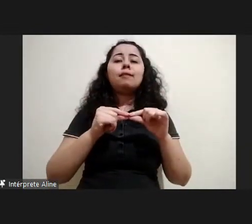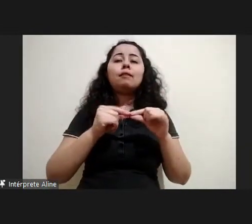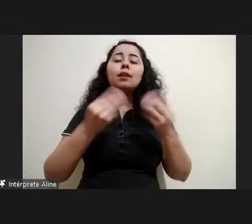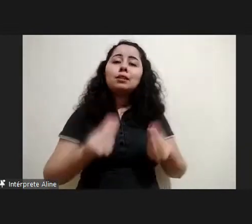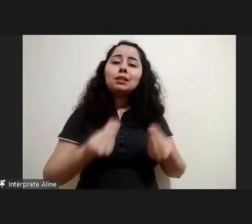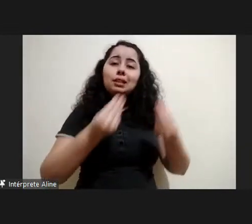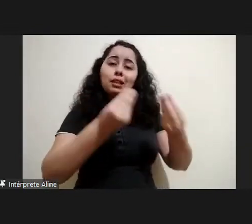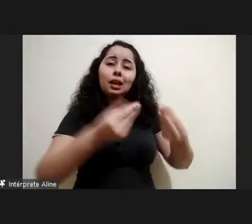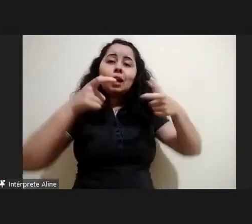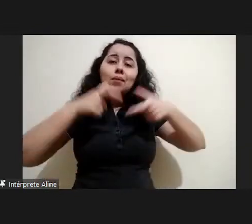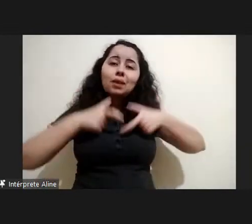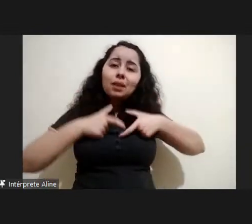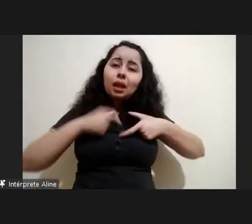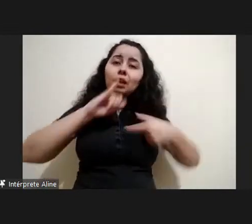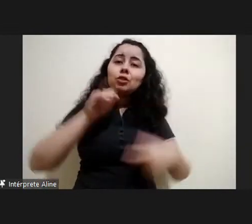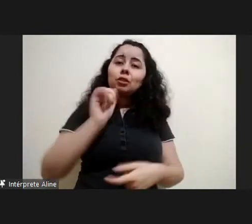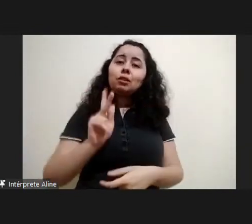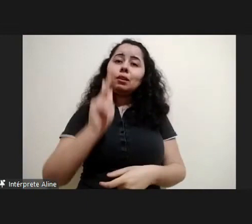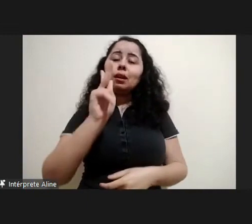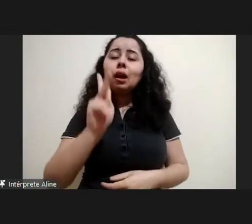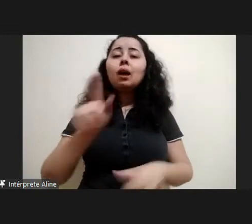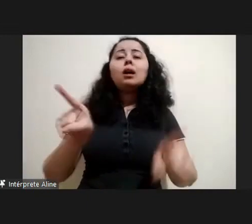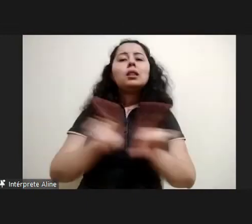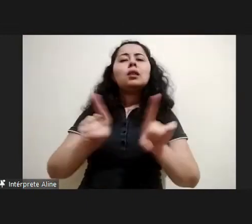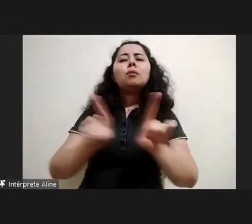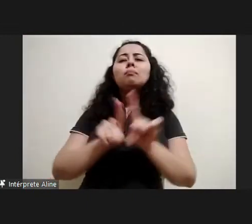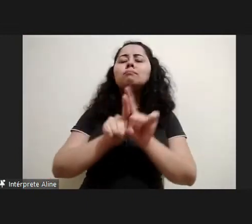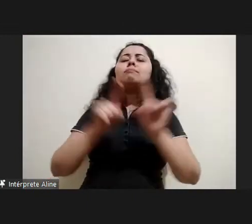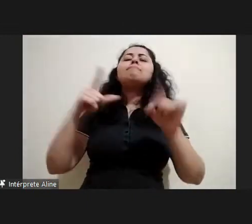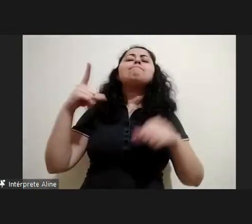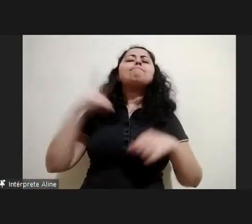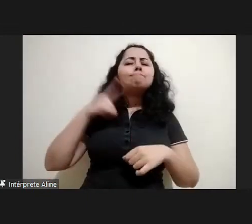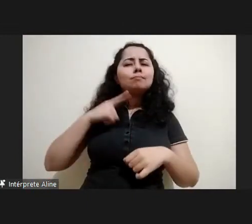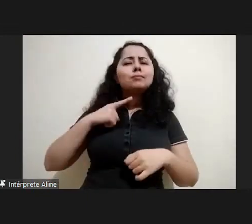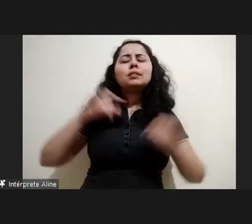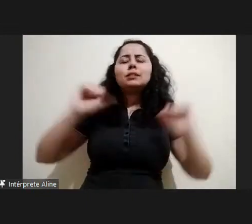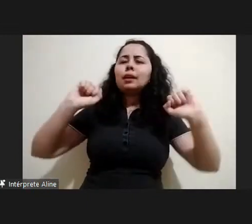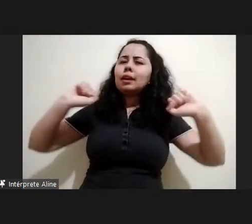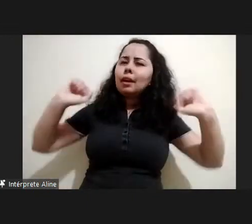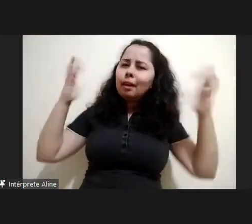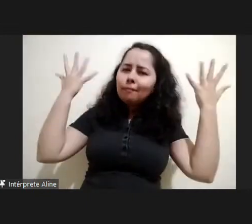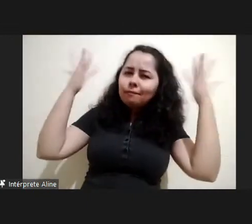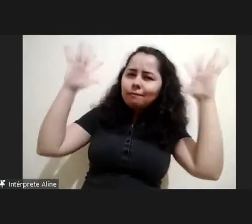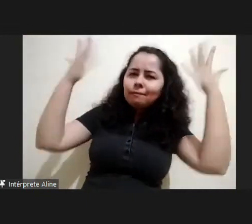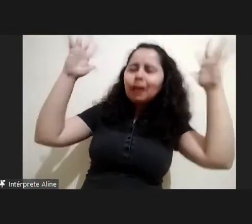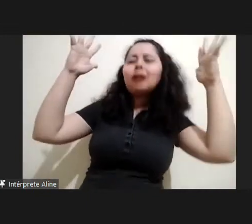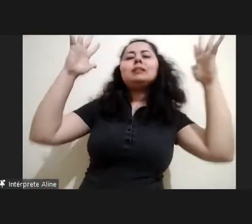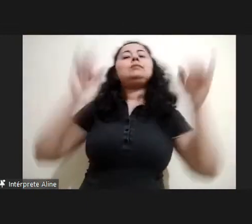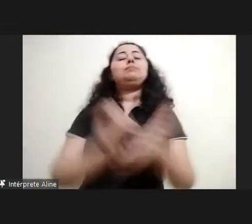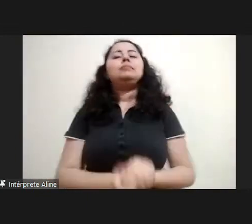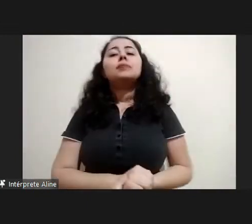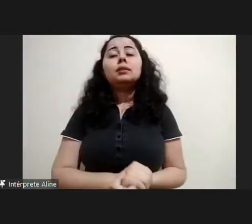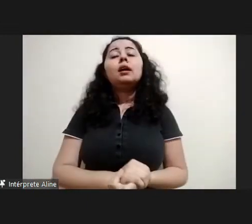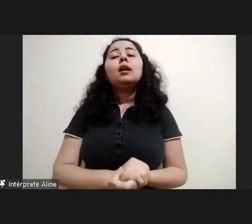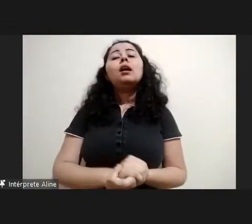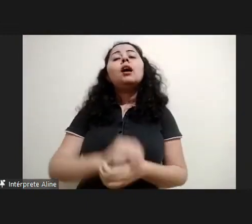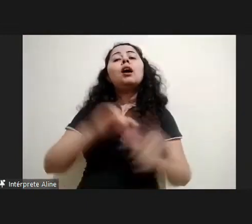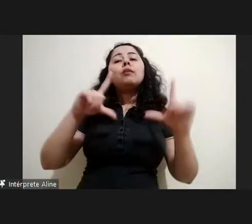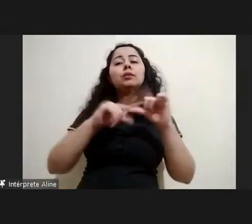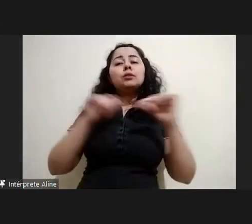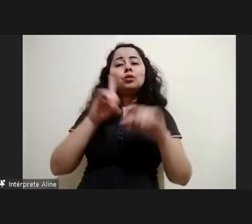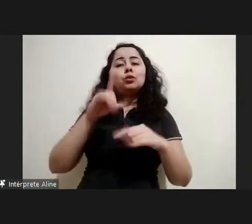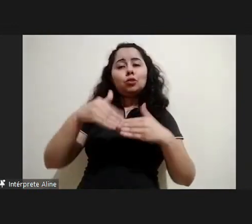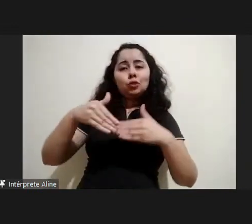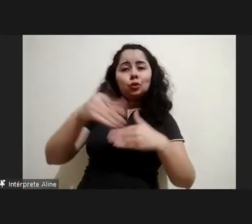ela também celebra o seu aniversário. A UFJF, no dia 23 de dezembro, está completando